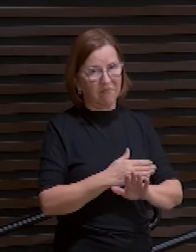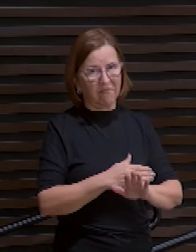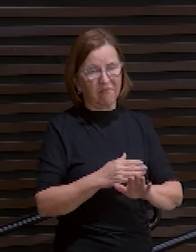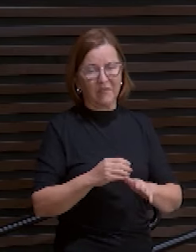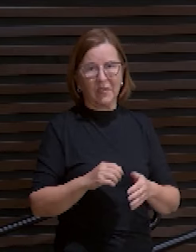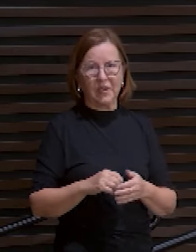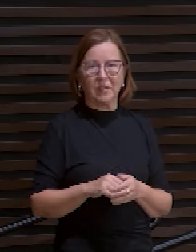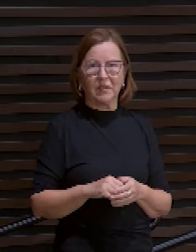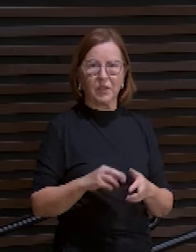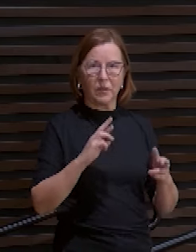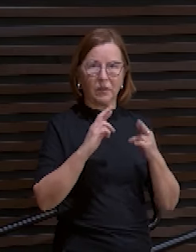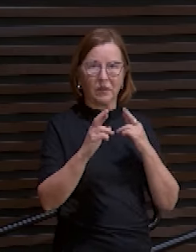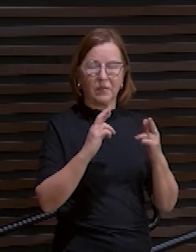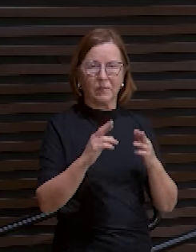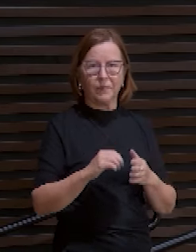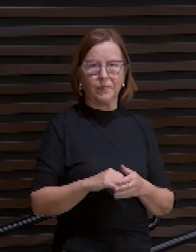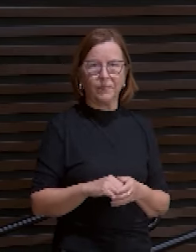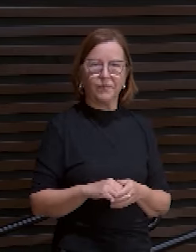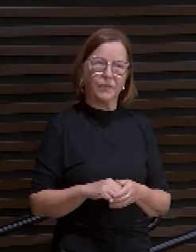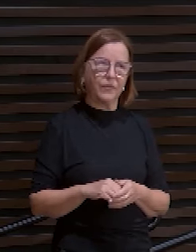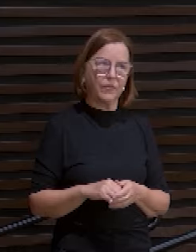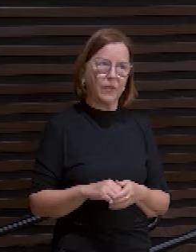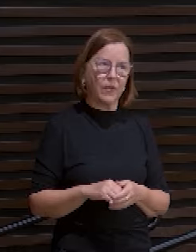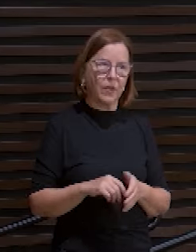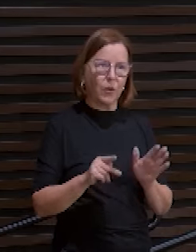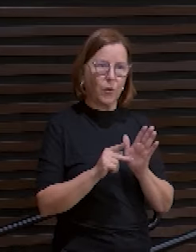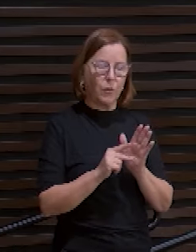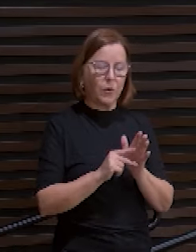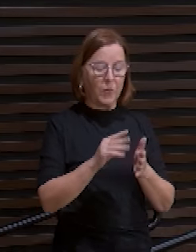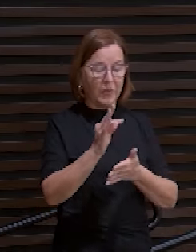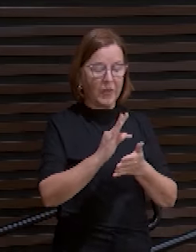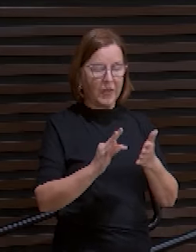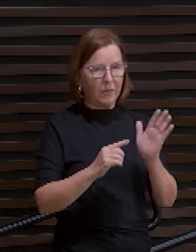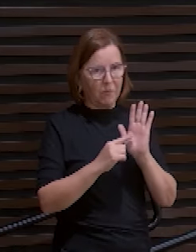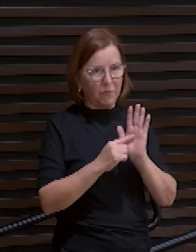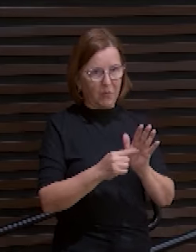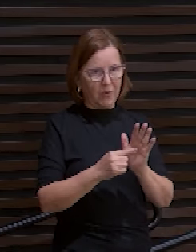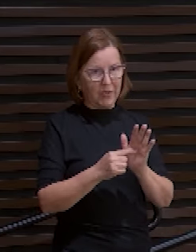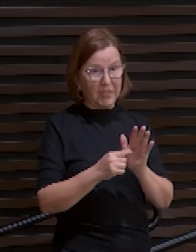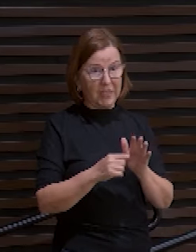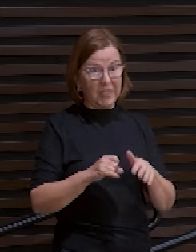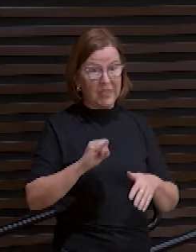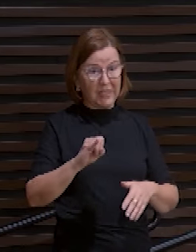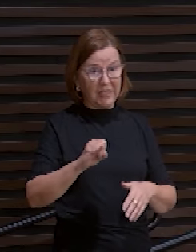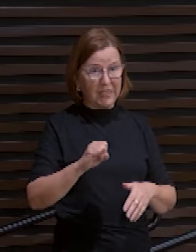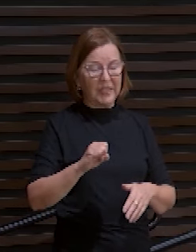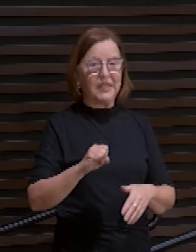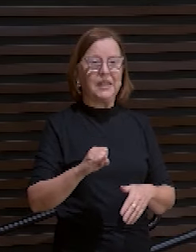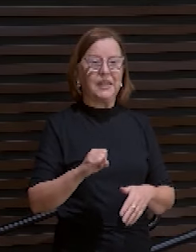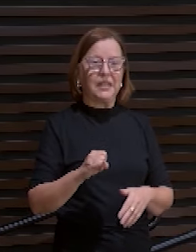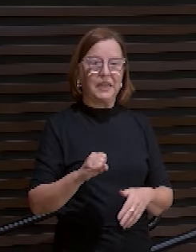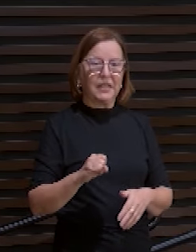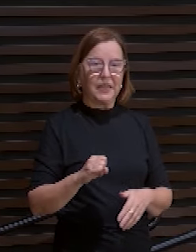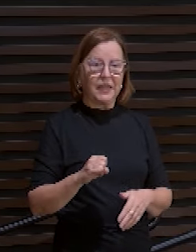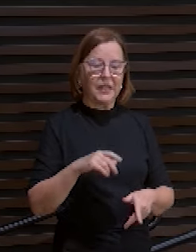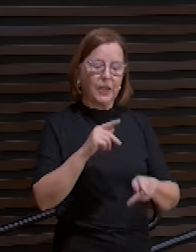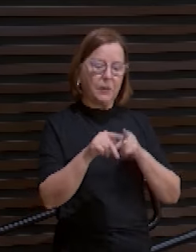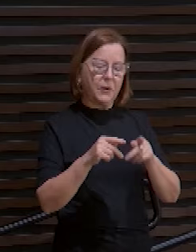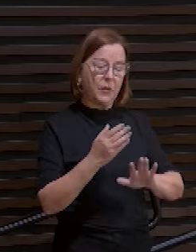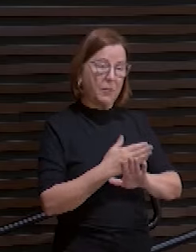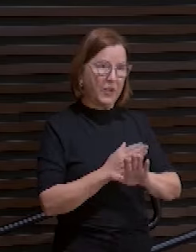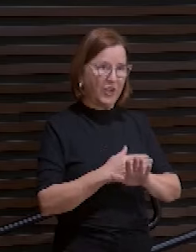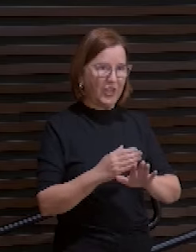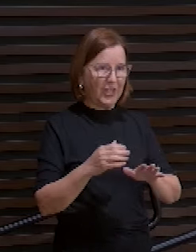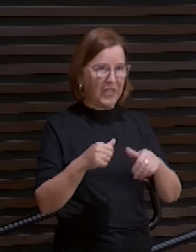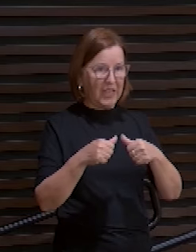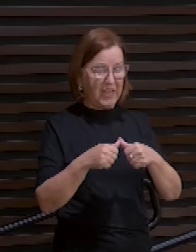relacionamentos isso como o próprio texto afirma praticando tais coisas não herdarão o reino